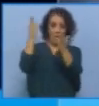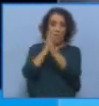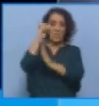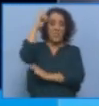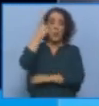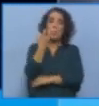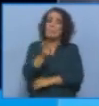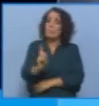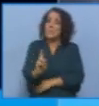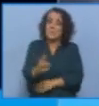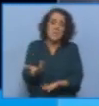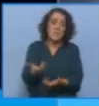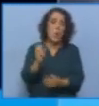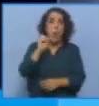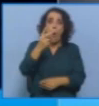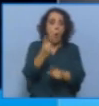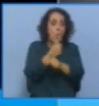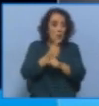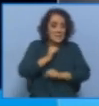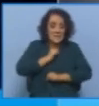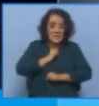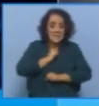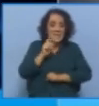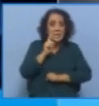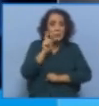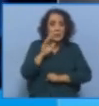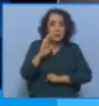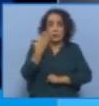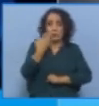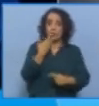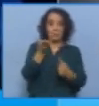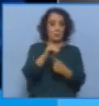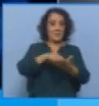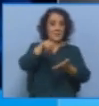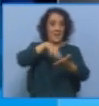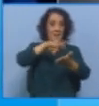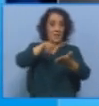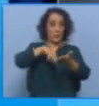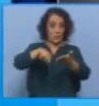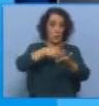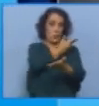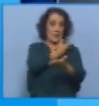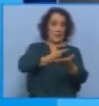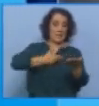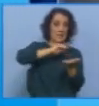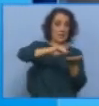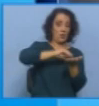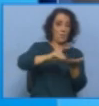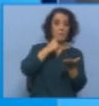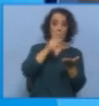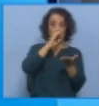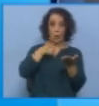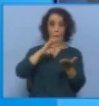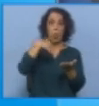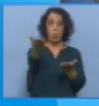dar, ou que aquilo que temos para dar é tão nosso e é tão essencial para nós como esta leitura do Antigo Testamento, que se eu te dou a ti,